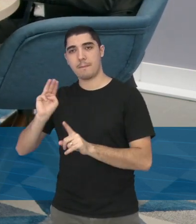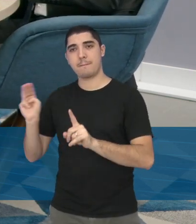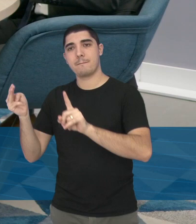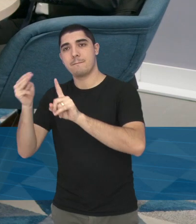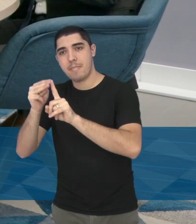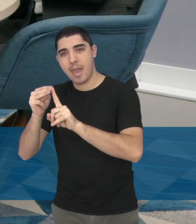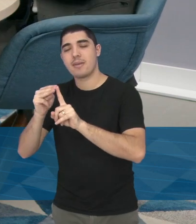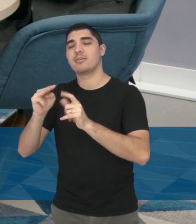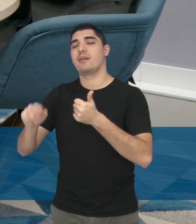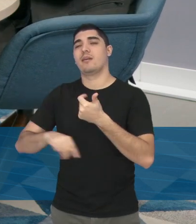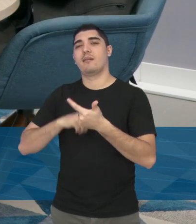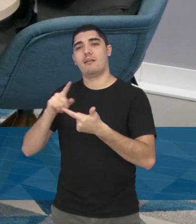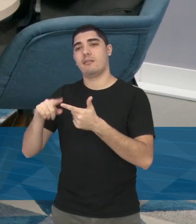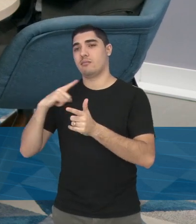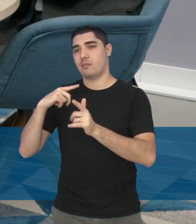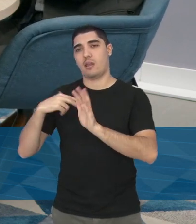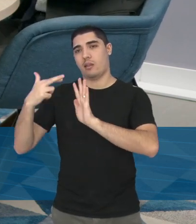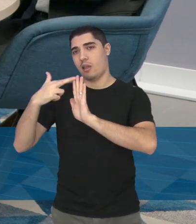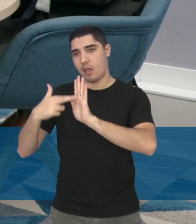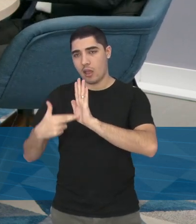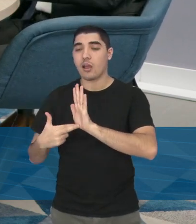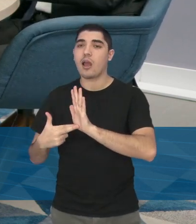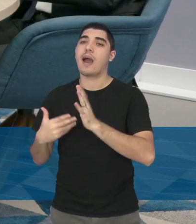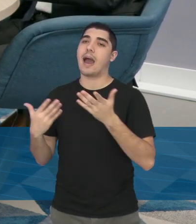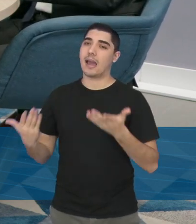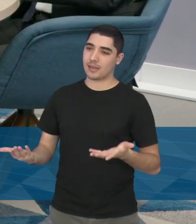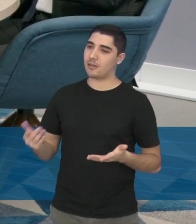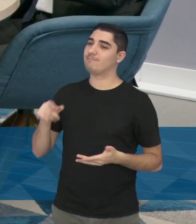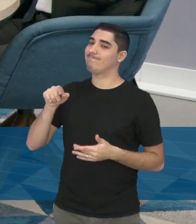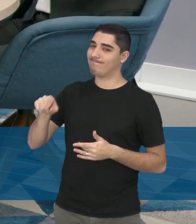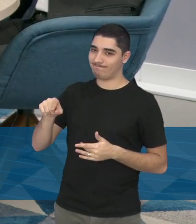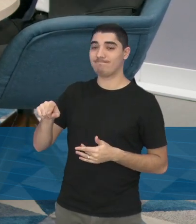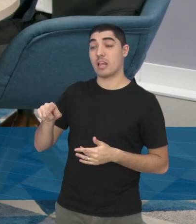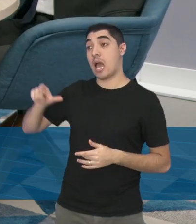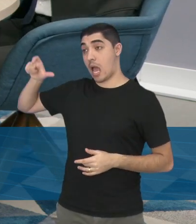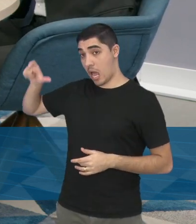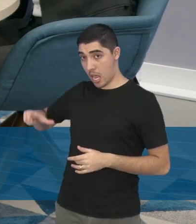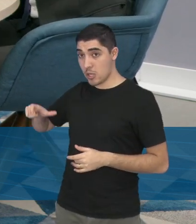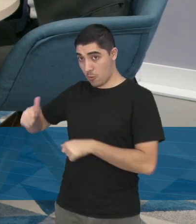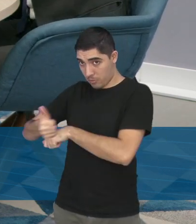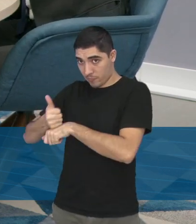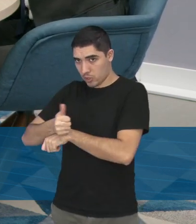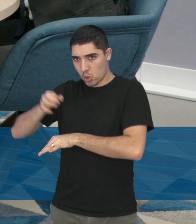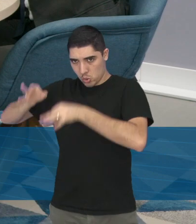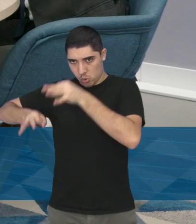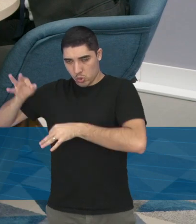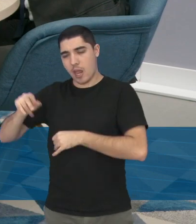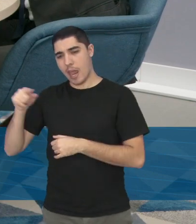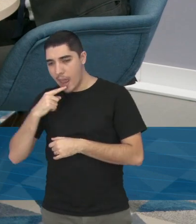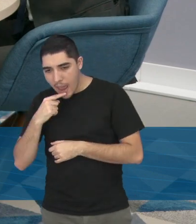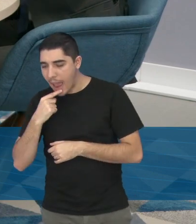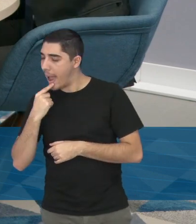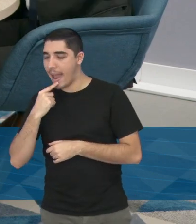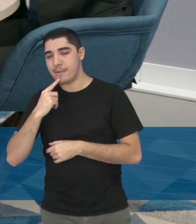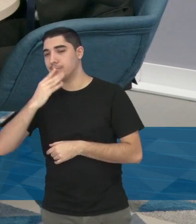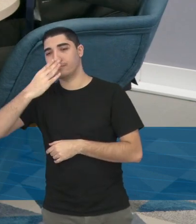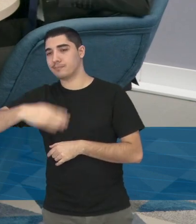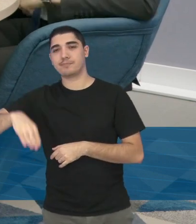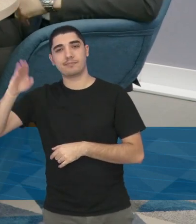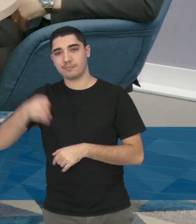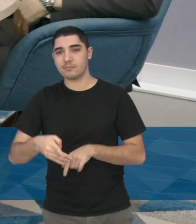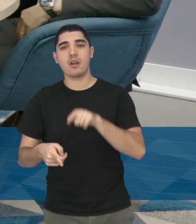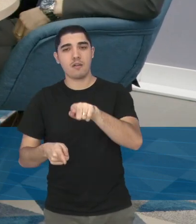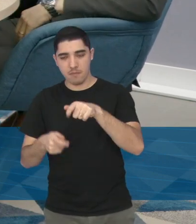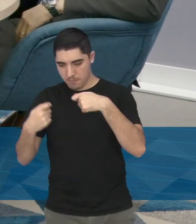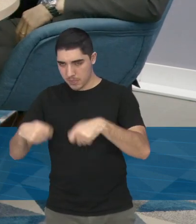ou ele é configurado a tal conduta, acabou. Né? Daí o juiz anula tudo aquilo, né? E